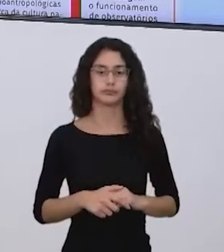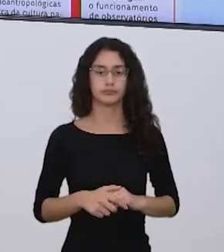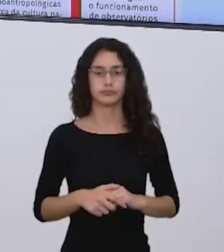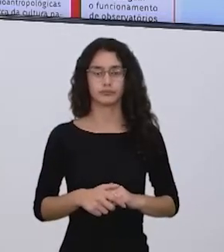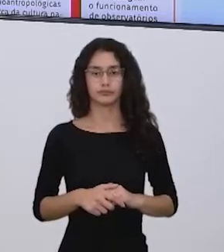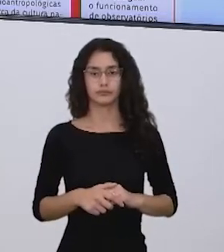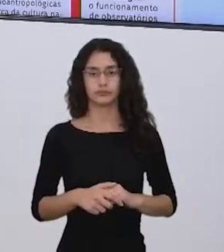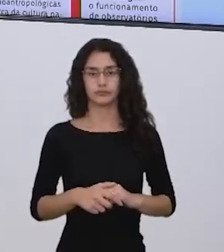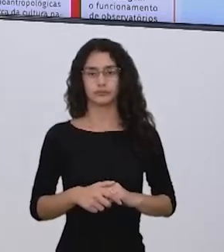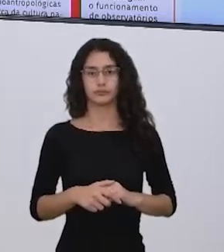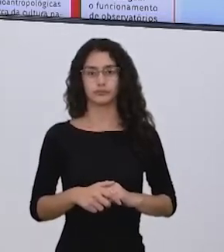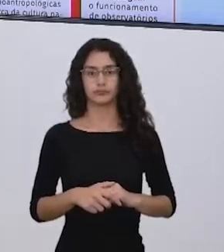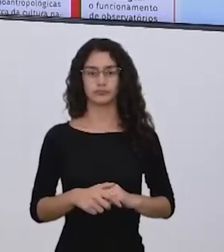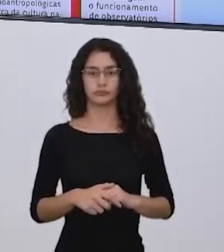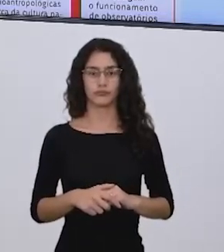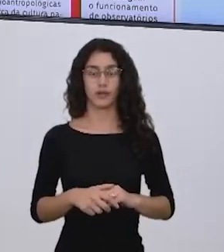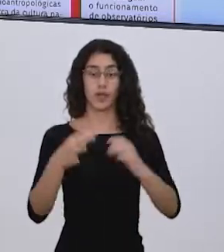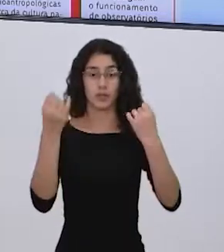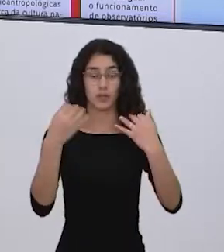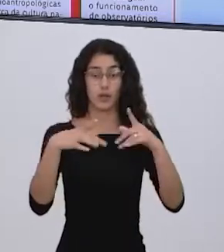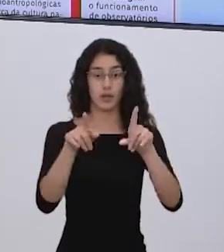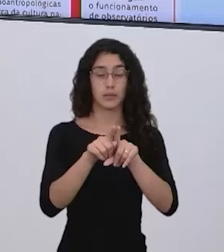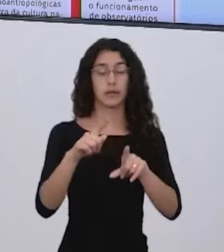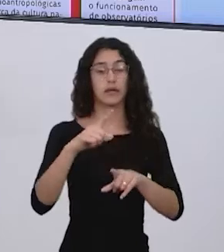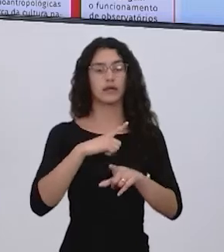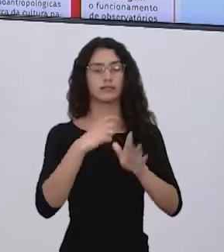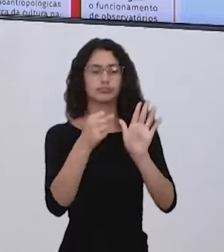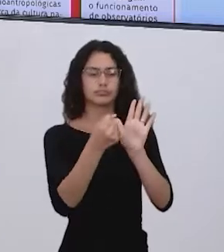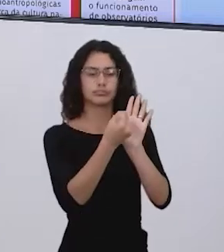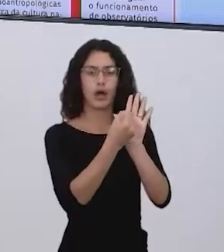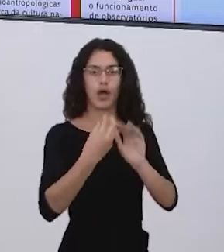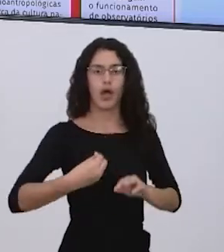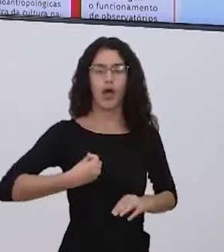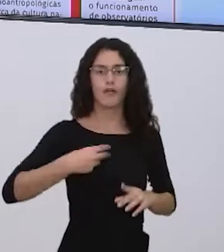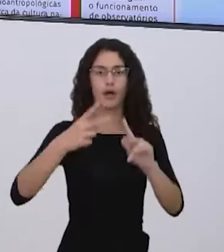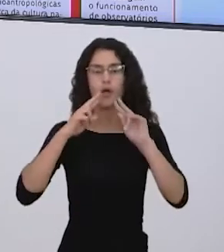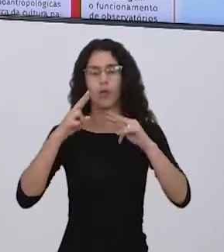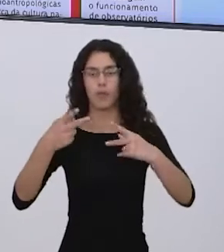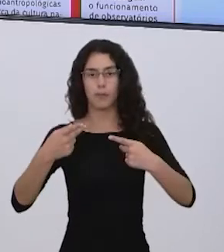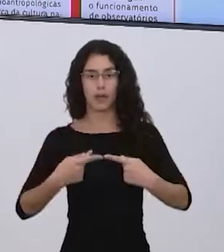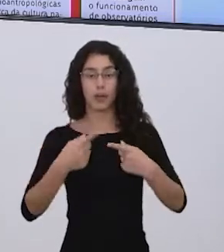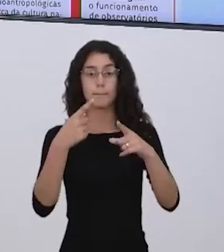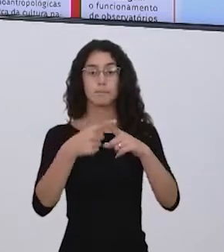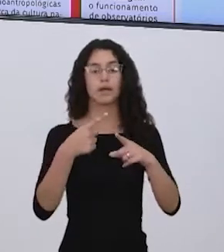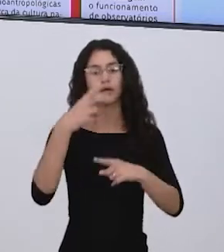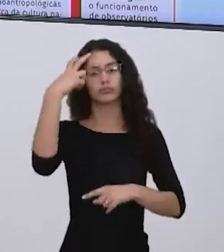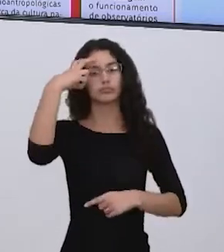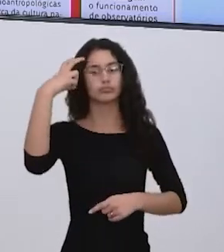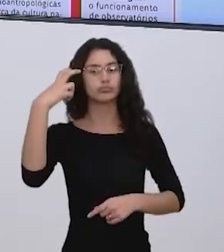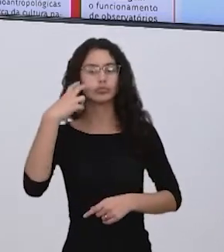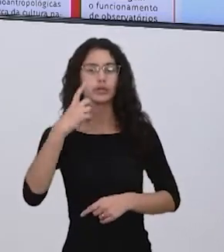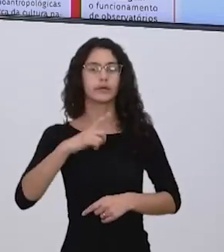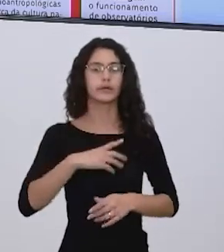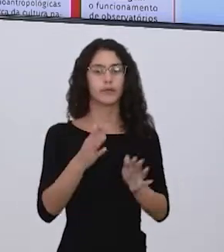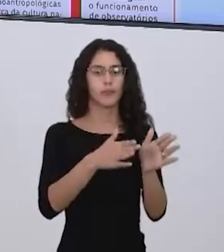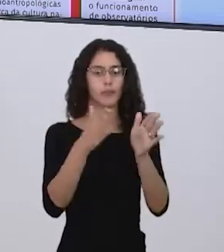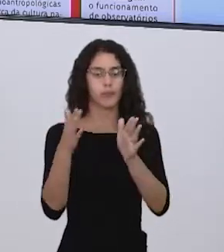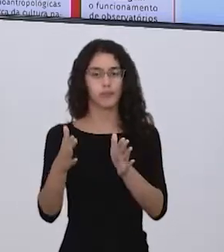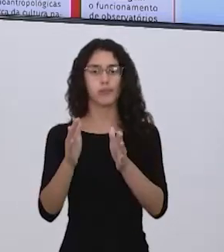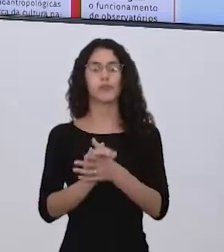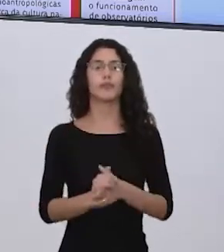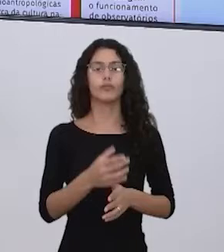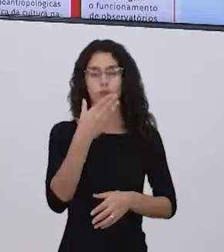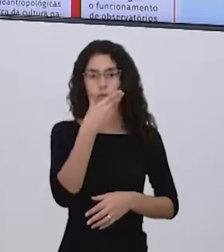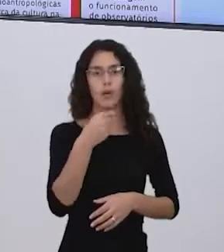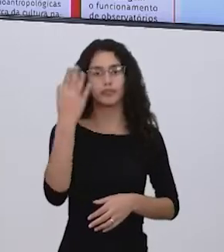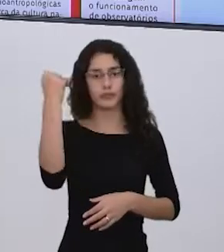meio. E a gente também falou sobre os conteúdos simbólicos da vida humana. Por quê? Porque a cultura, né, segundo Clifford Geertz, que